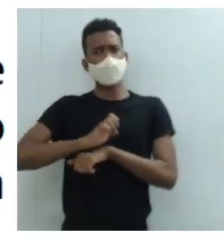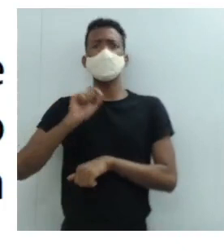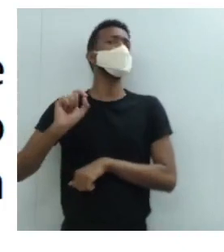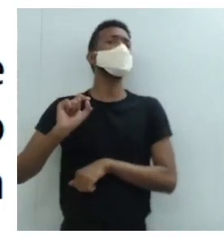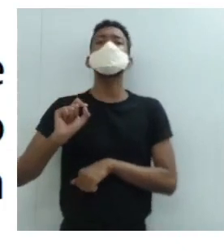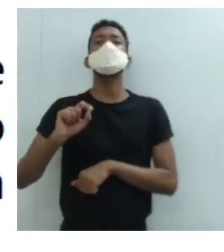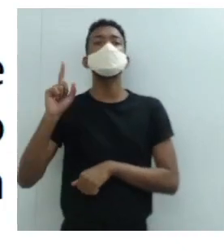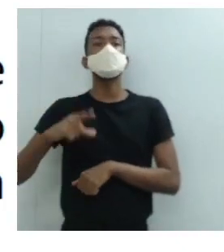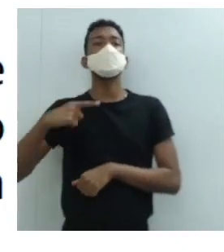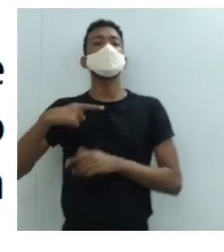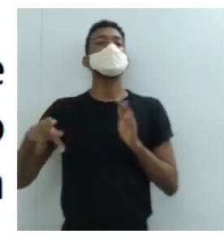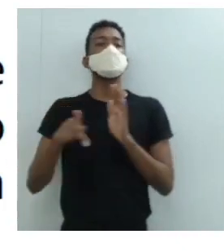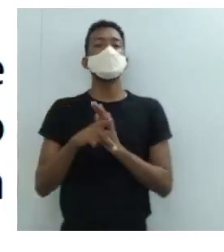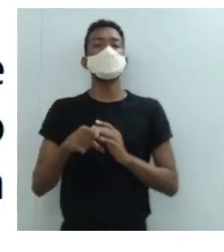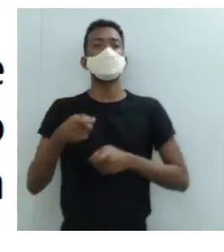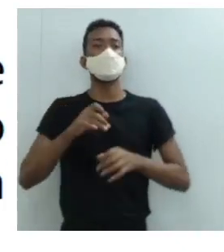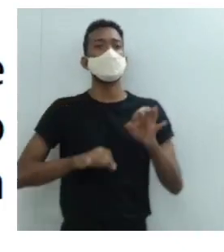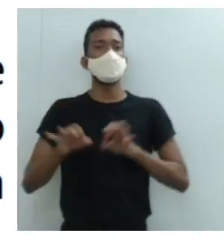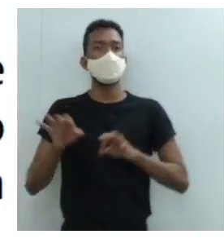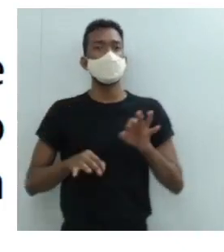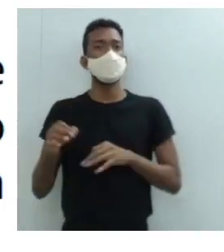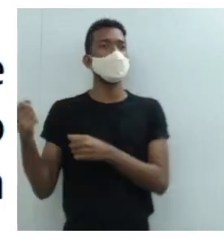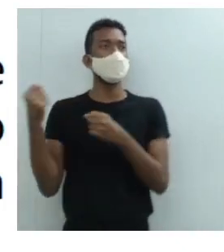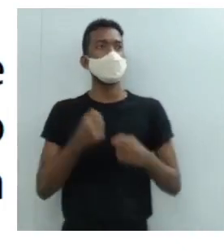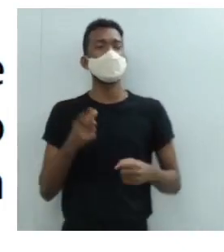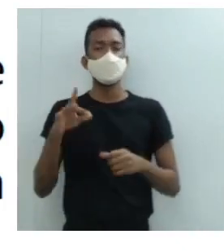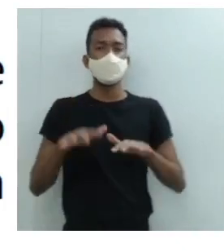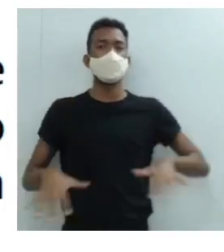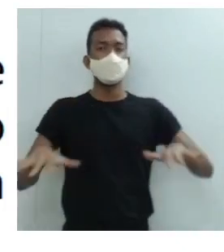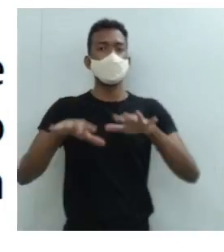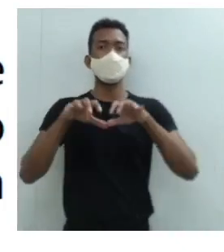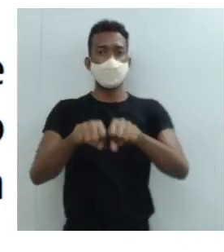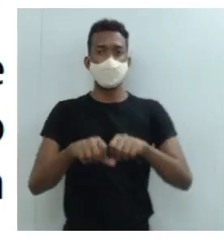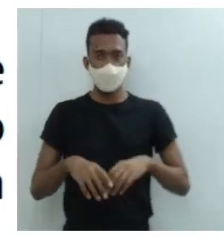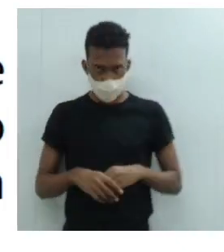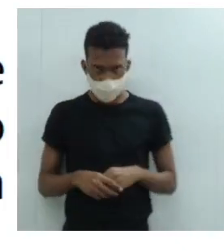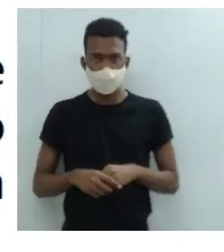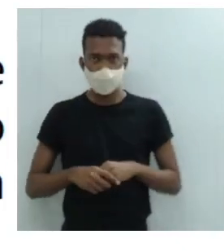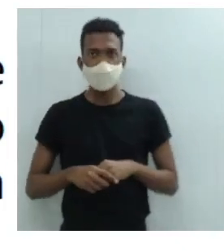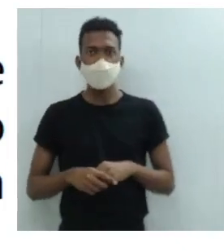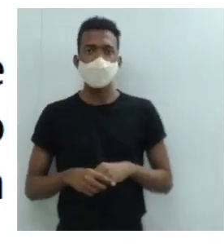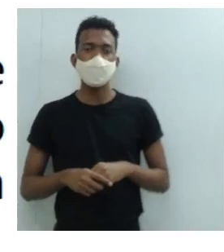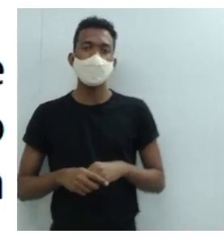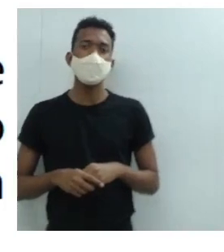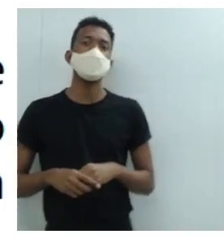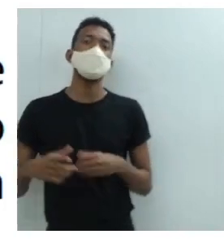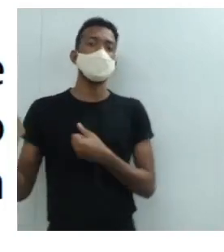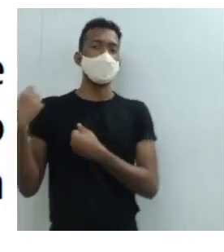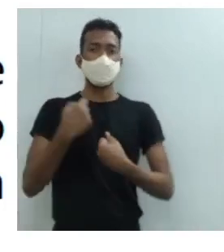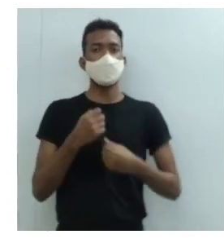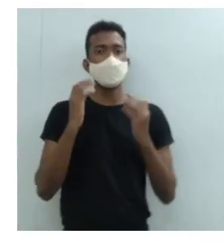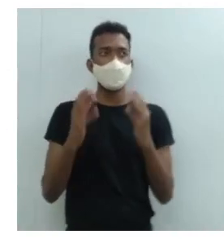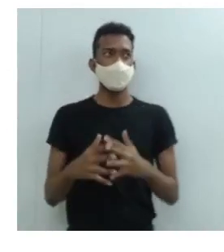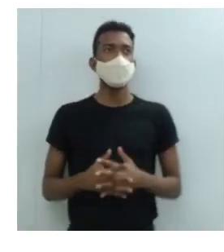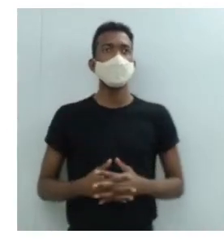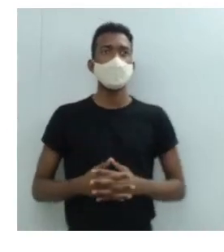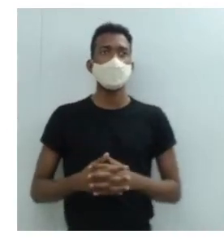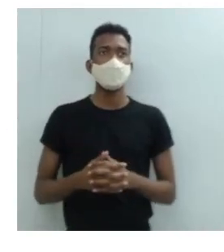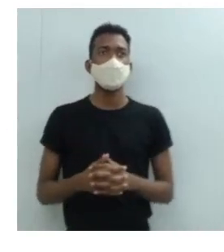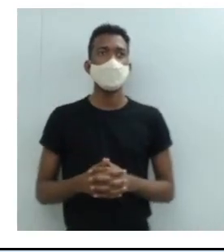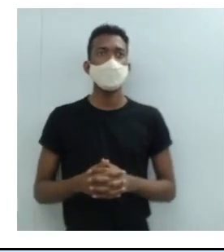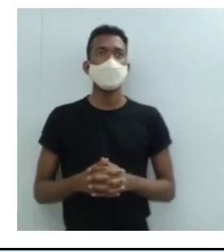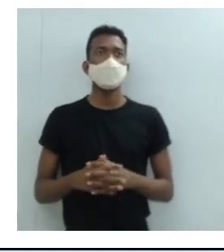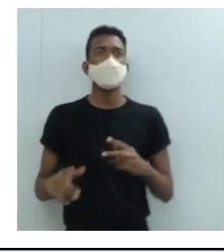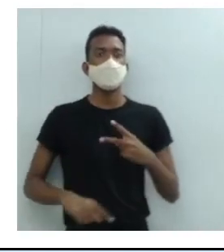Esse organismo político, ele vai ter o poder sobre um território. É isso. Ele vai ter um poder.